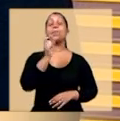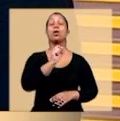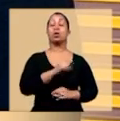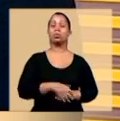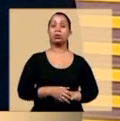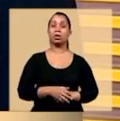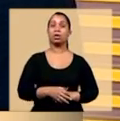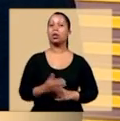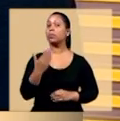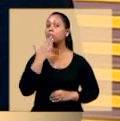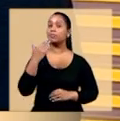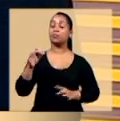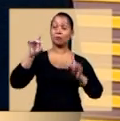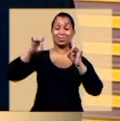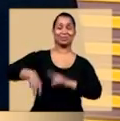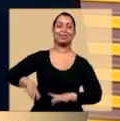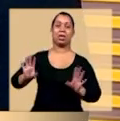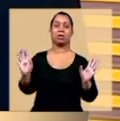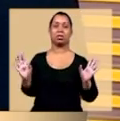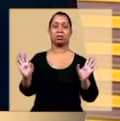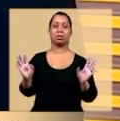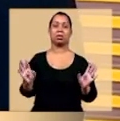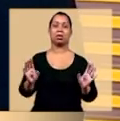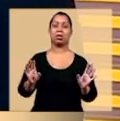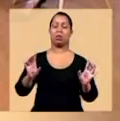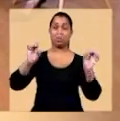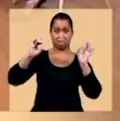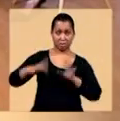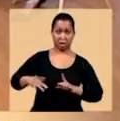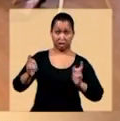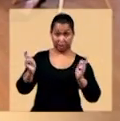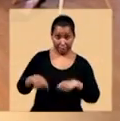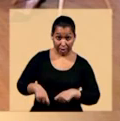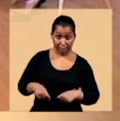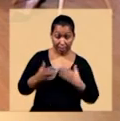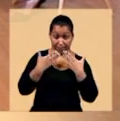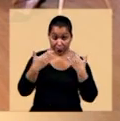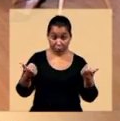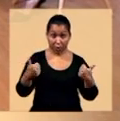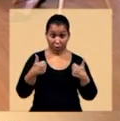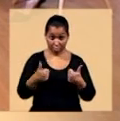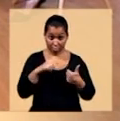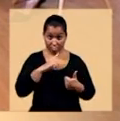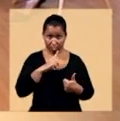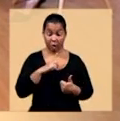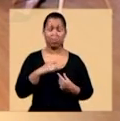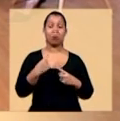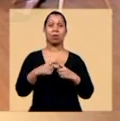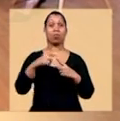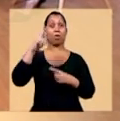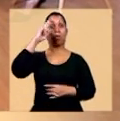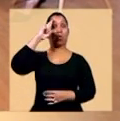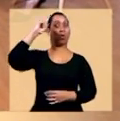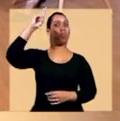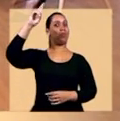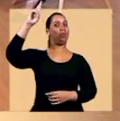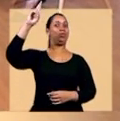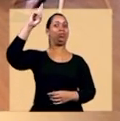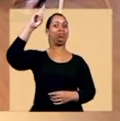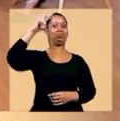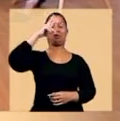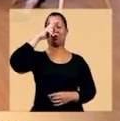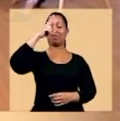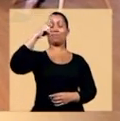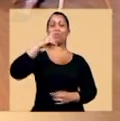pra você? Ela fala, eu preferiria sair. Mas você pode sair, você tem condições. Não, hoje a questão do poder é muito preponderante, né, Ingrid?